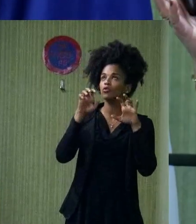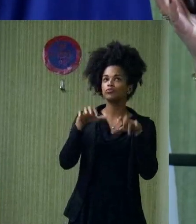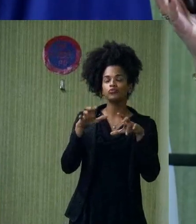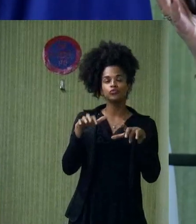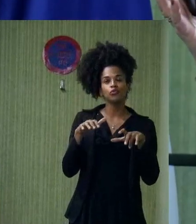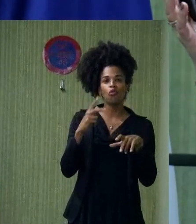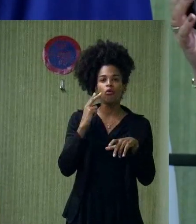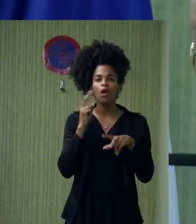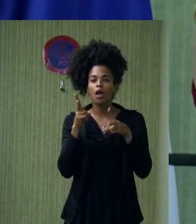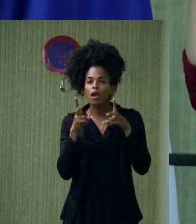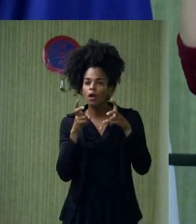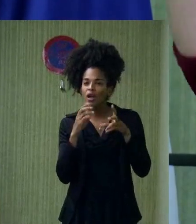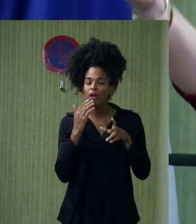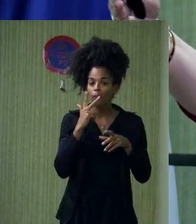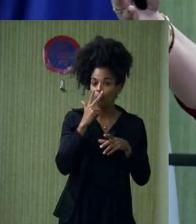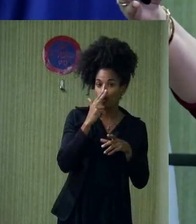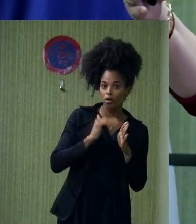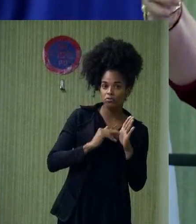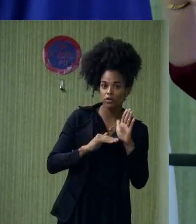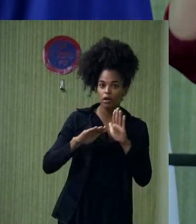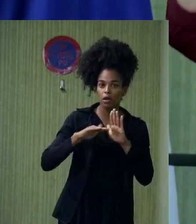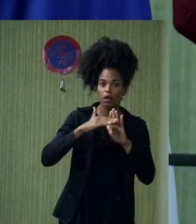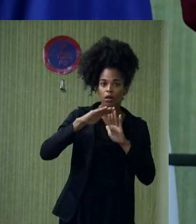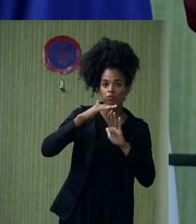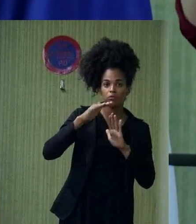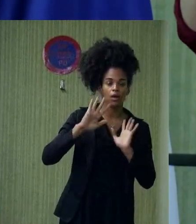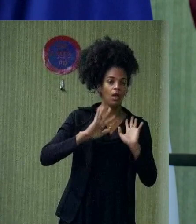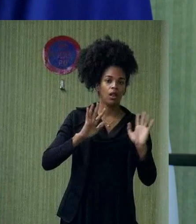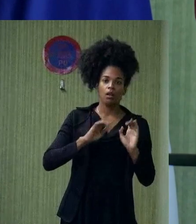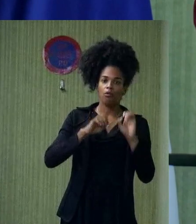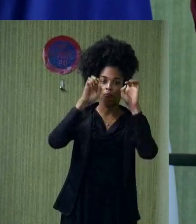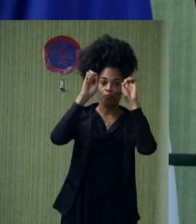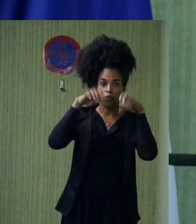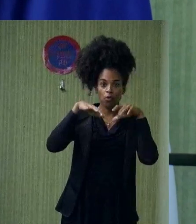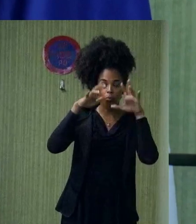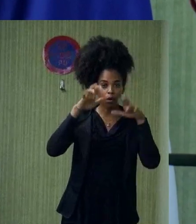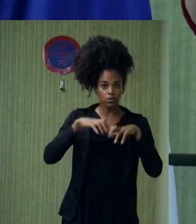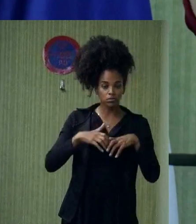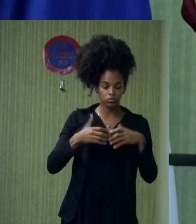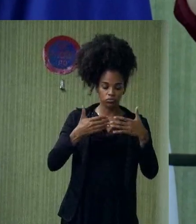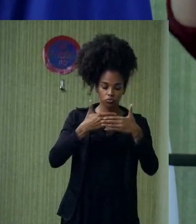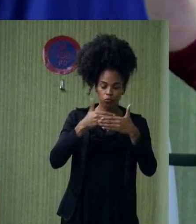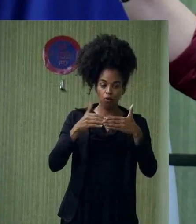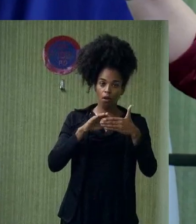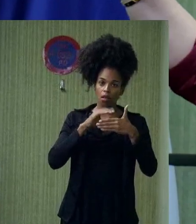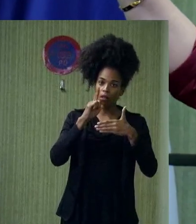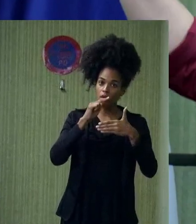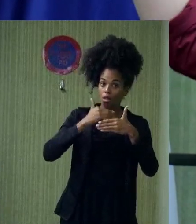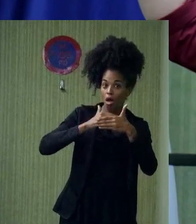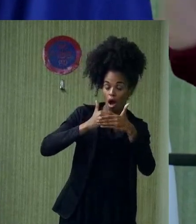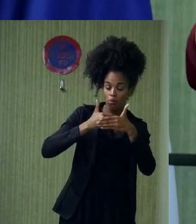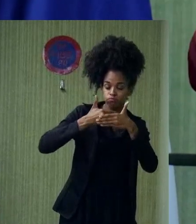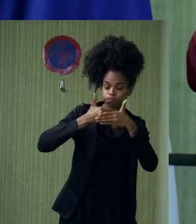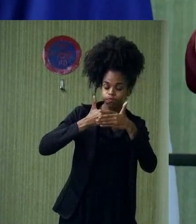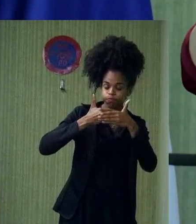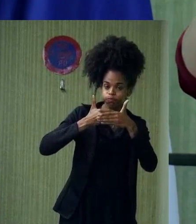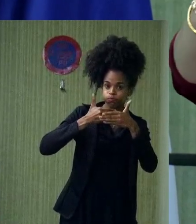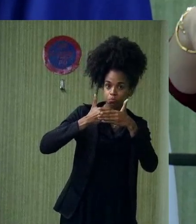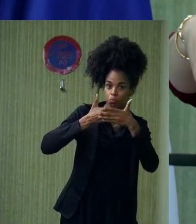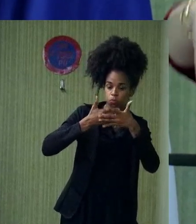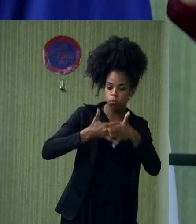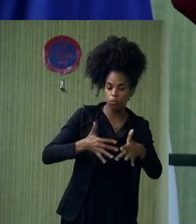é que foi uma chuva tão assim não foi a chuva e mais uma série de questões o rompimento dos dicks que fez com que em poucas